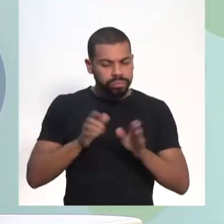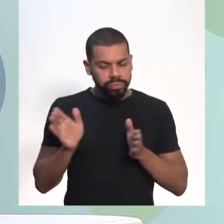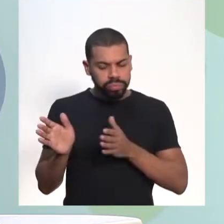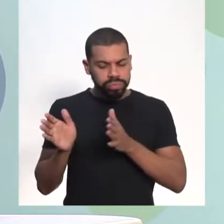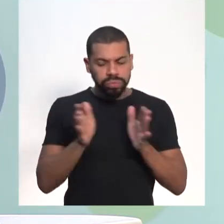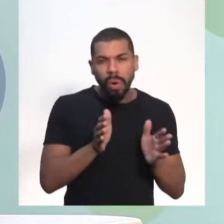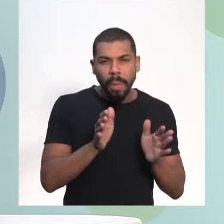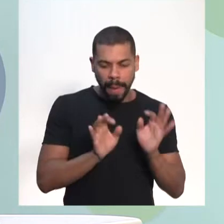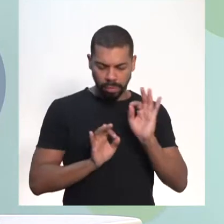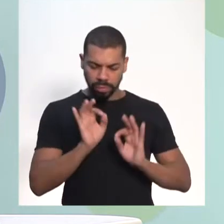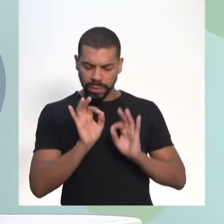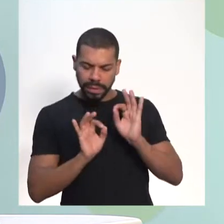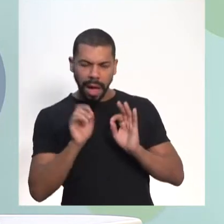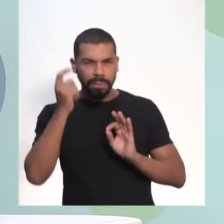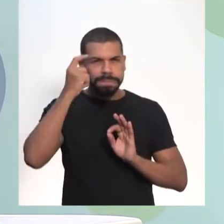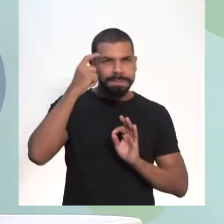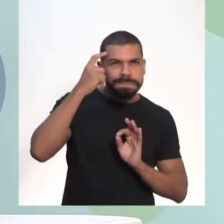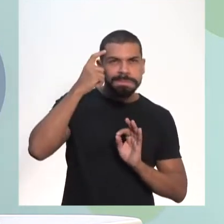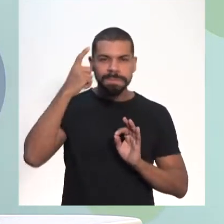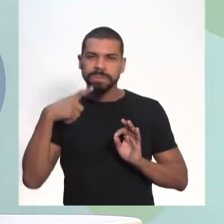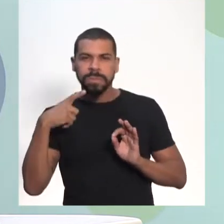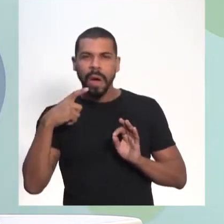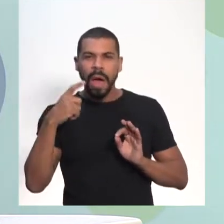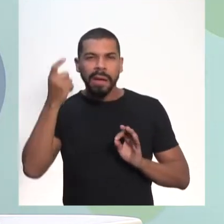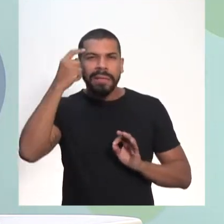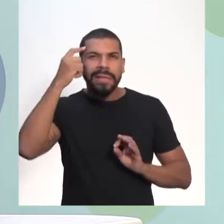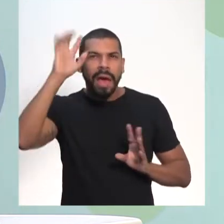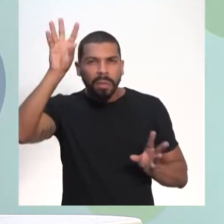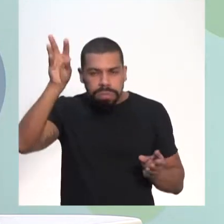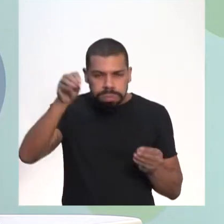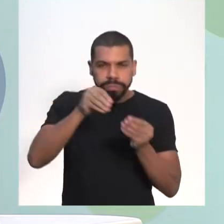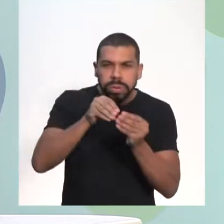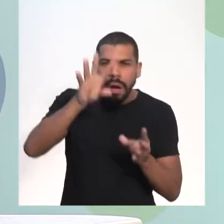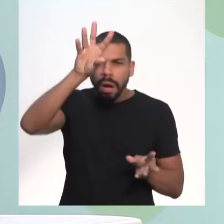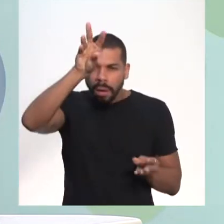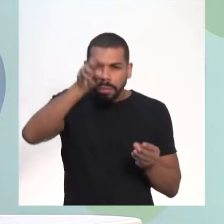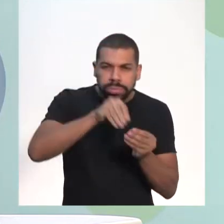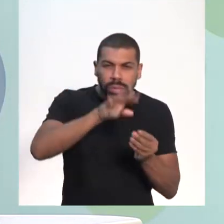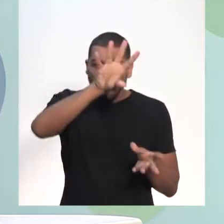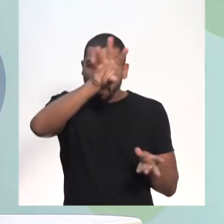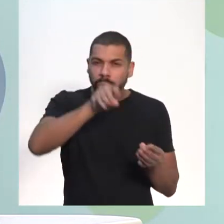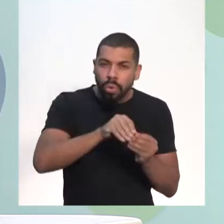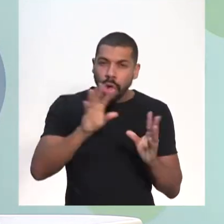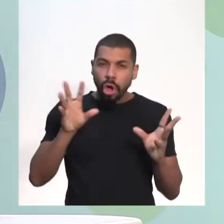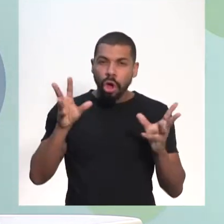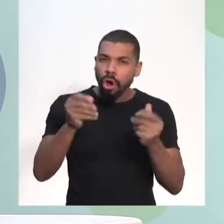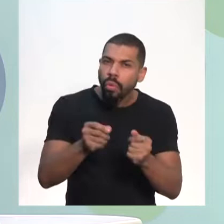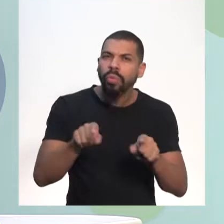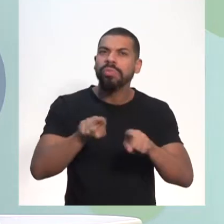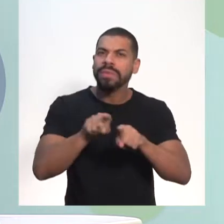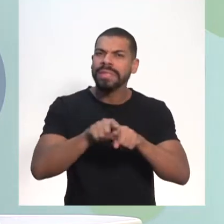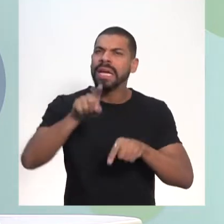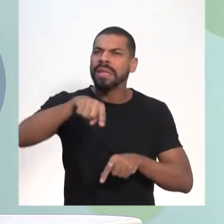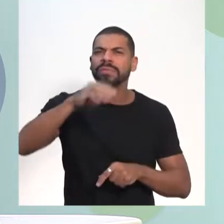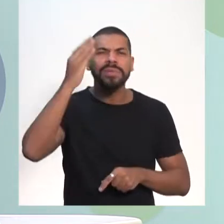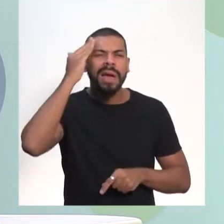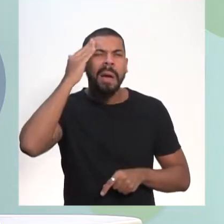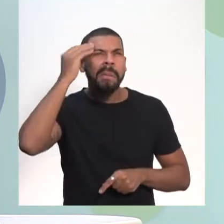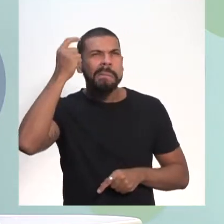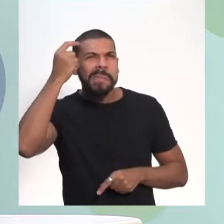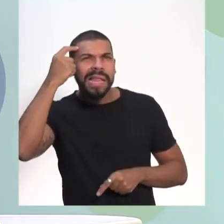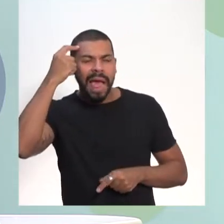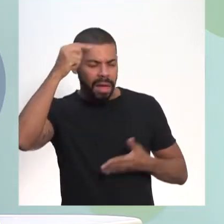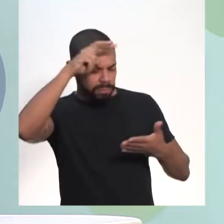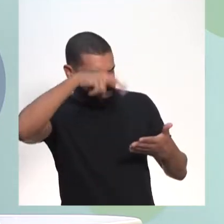se organizar, para fazer uma releitura desse material que foi disponibilizado, para que vocês pudessem fazer uma análise